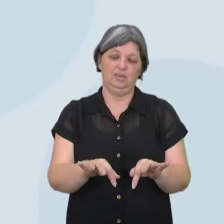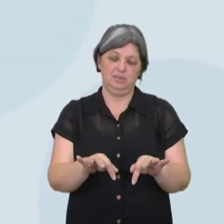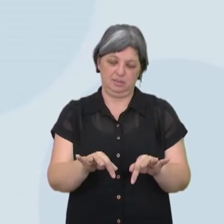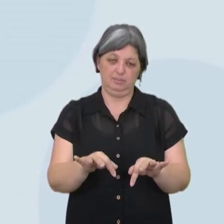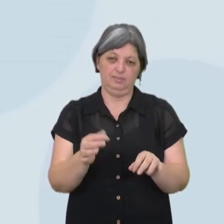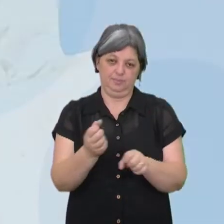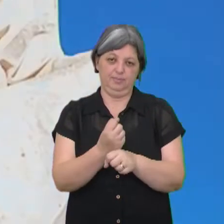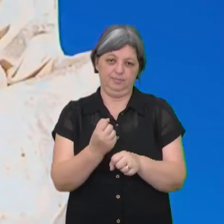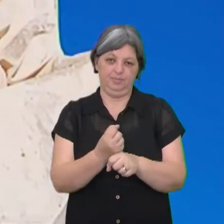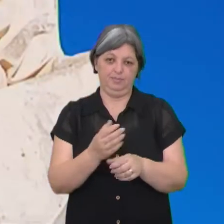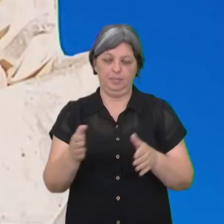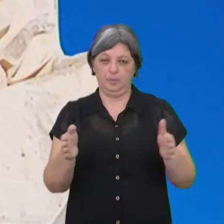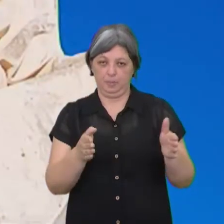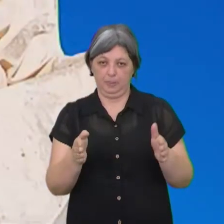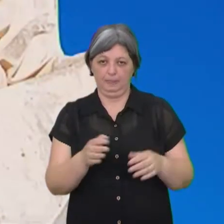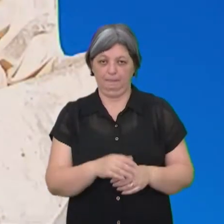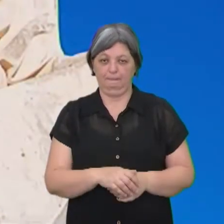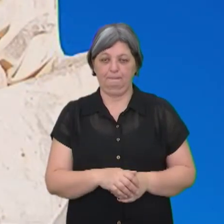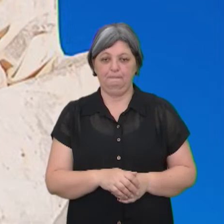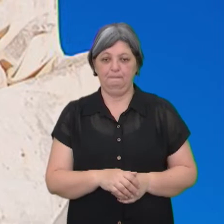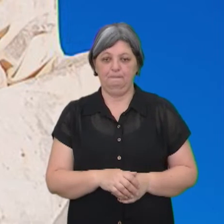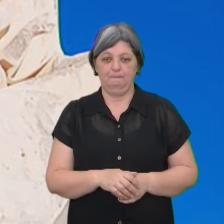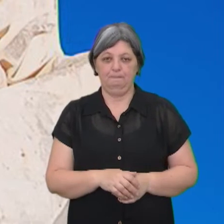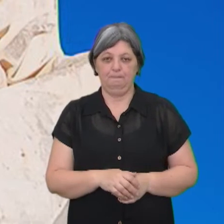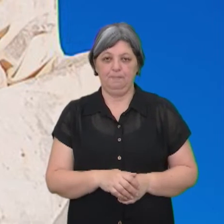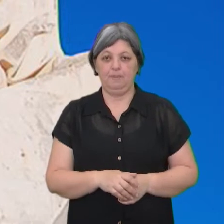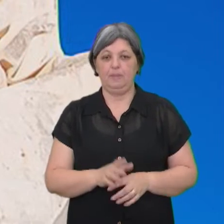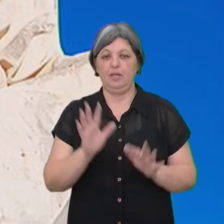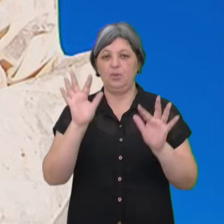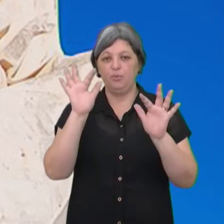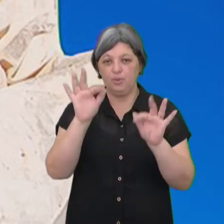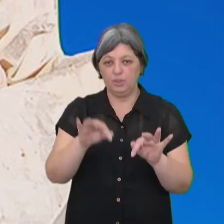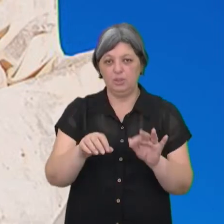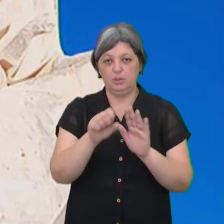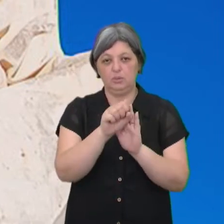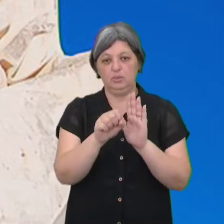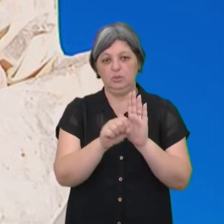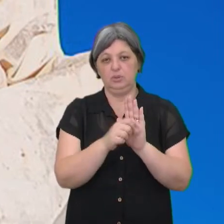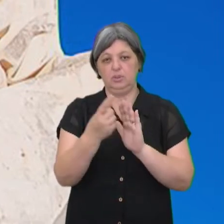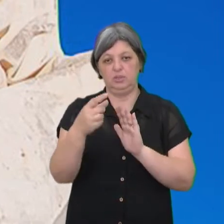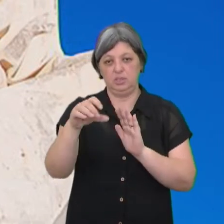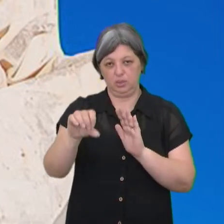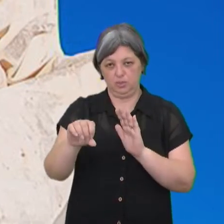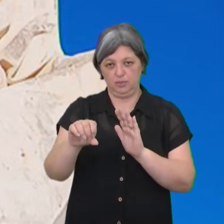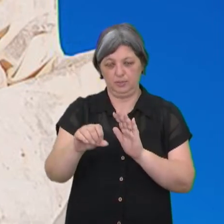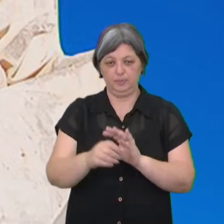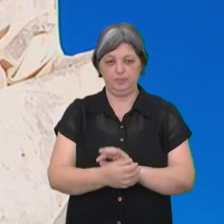pelo menos nesse momento. Aí a gente está falando de final do século XIX, tá bom?